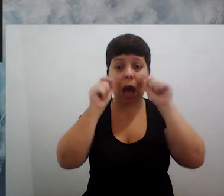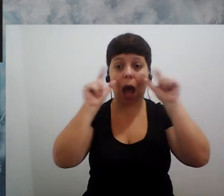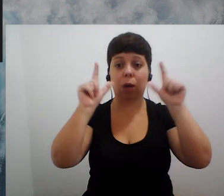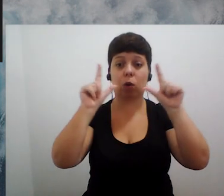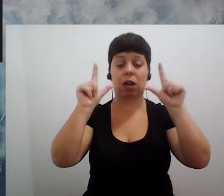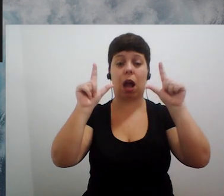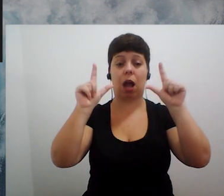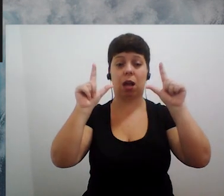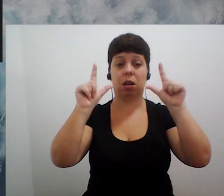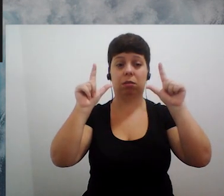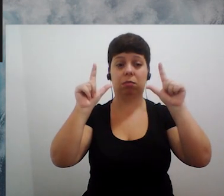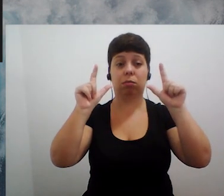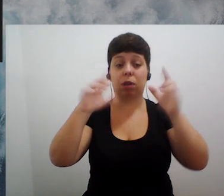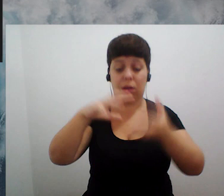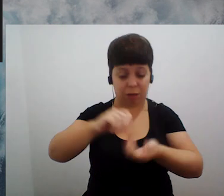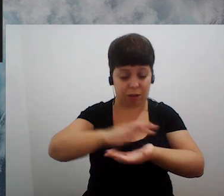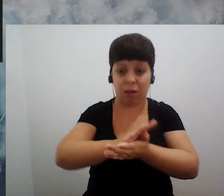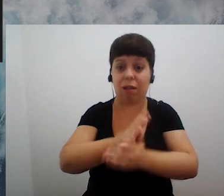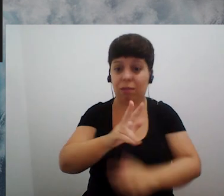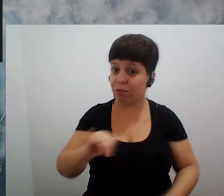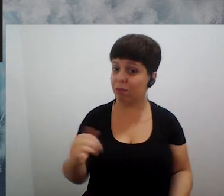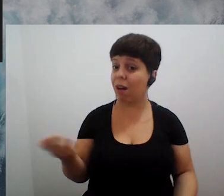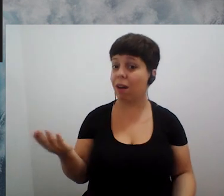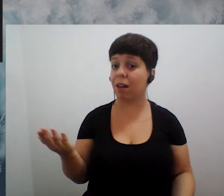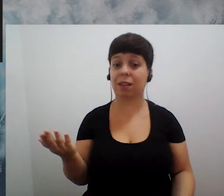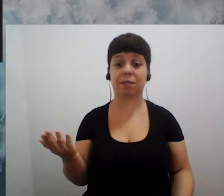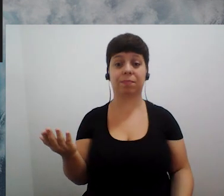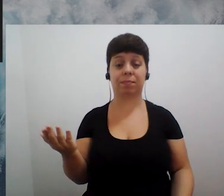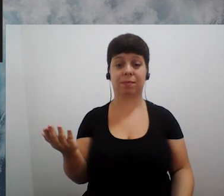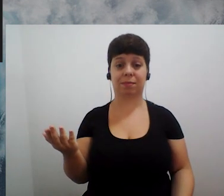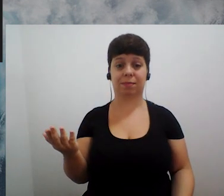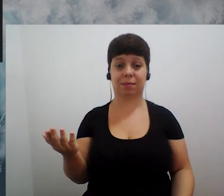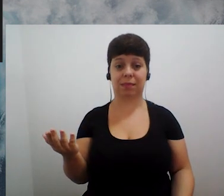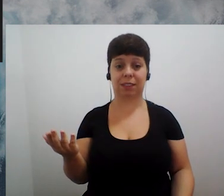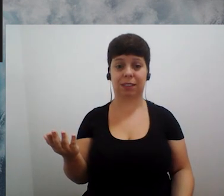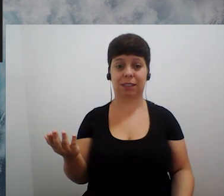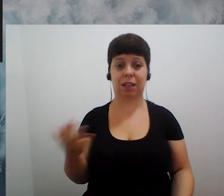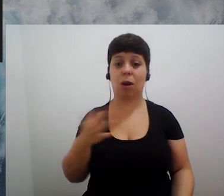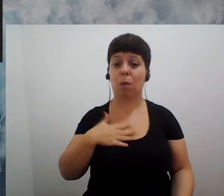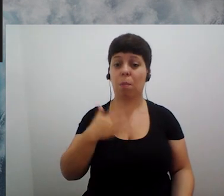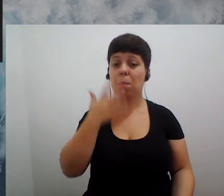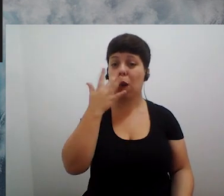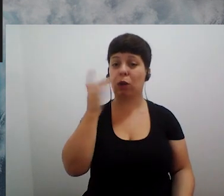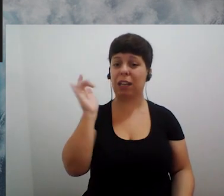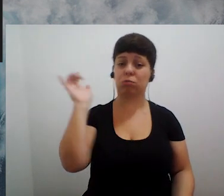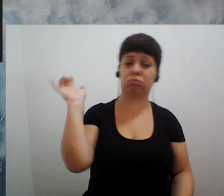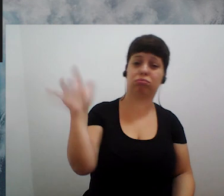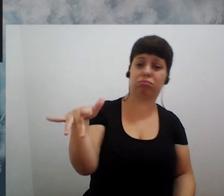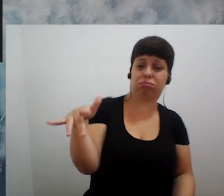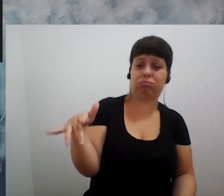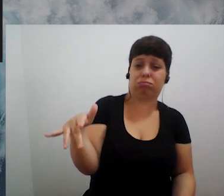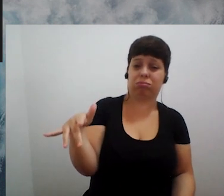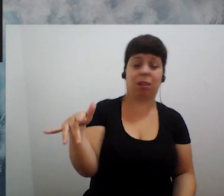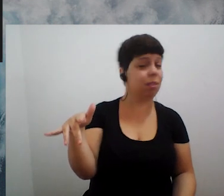acordar para a gente não destruir o mundo, né? Porque o meu, eu não posso jogar, pegar o meu lixo e jogar de